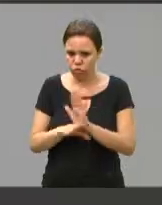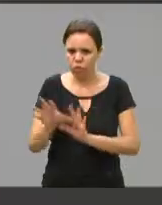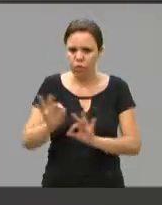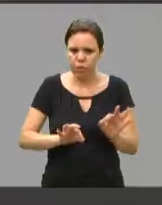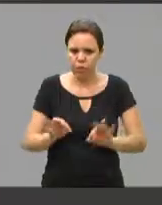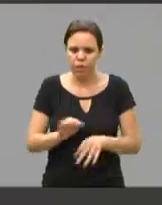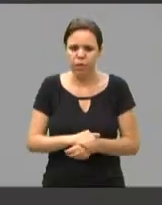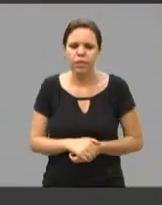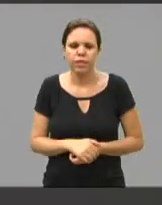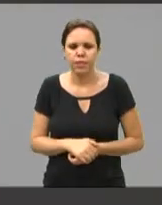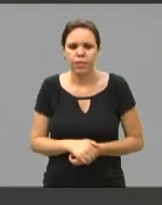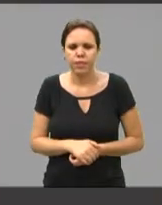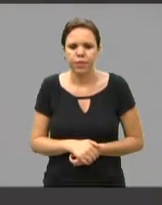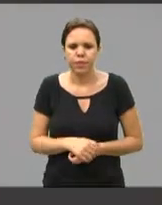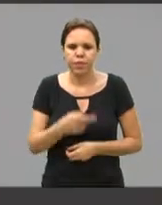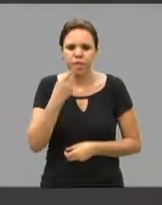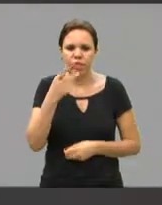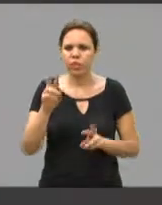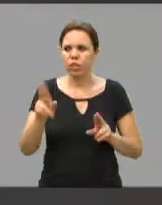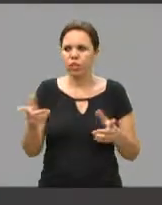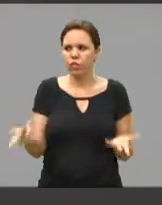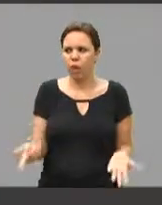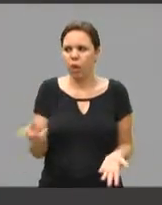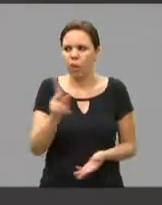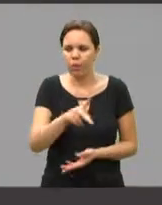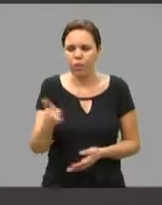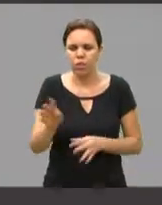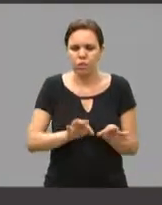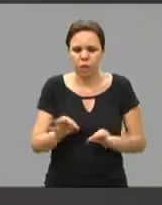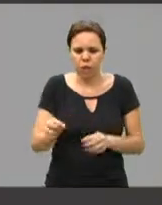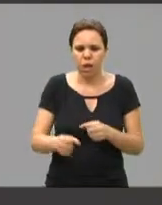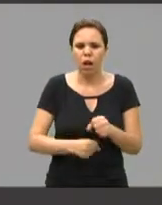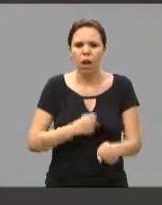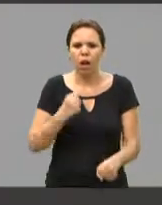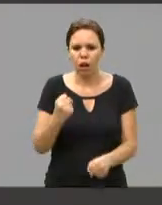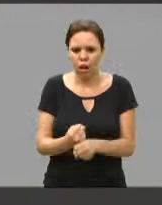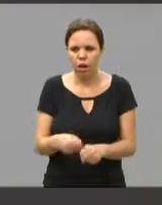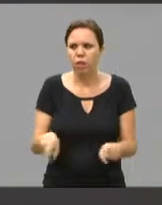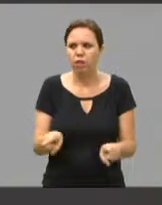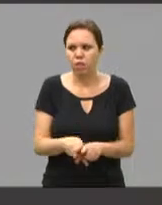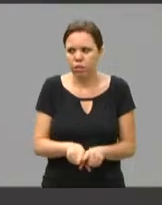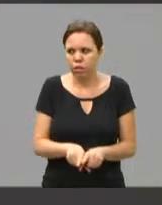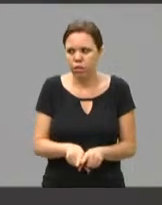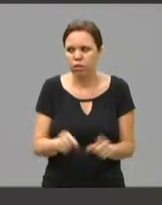preparação dos seus alunos. E você falou nessa diferença, o professor, ele vai se preparando ao longo do ano também,